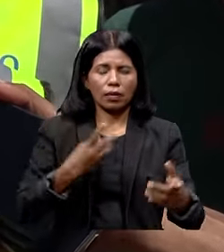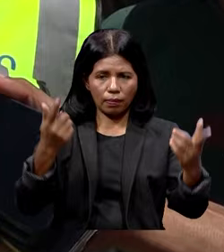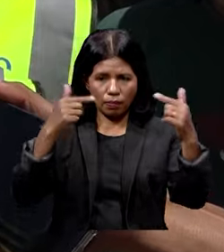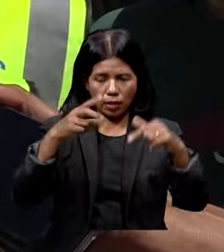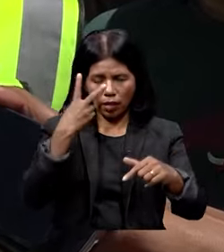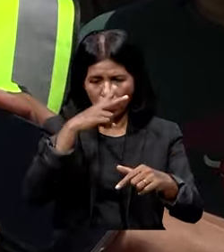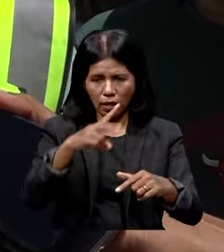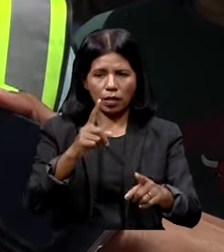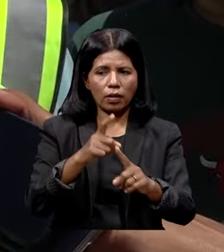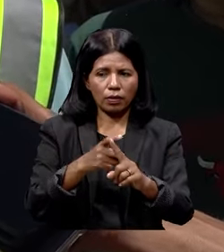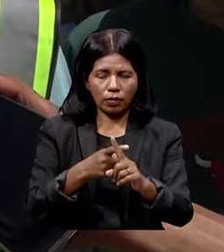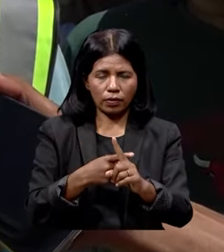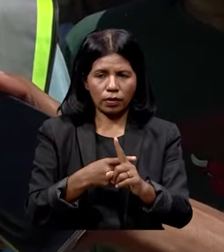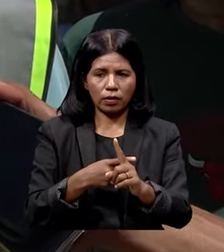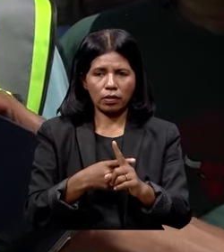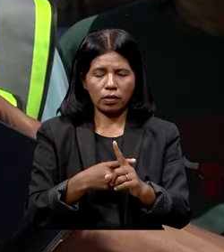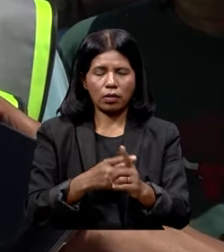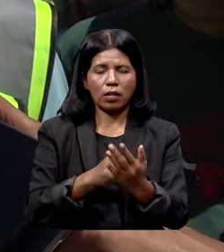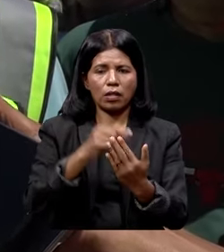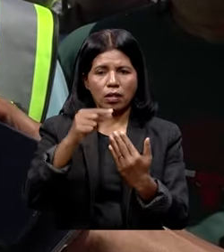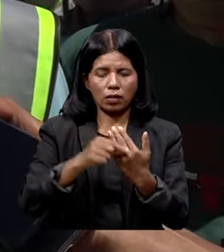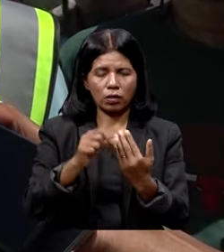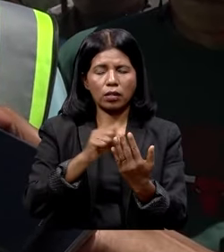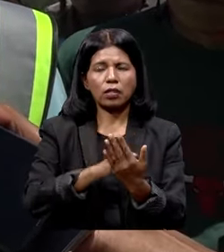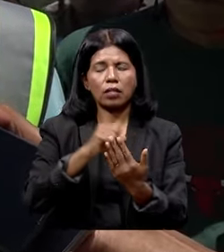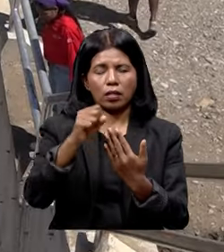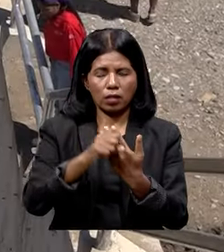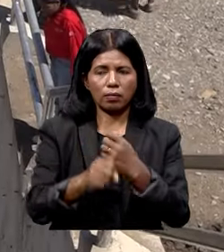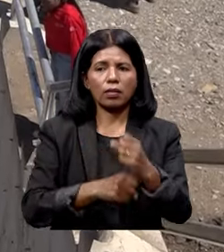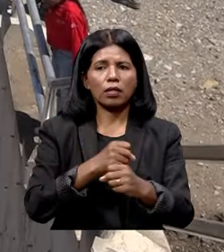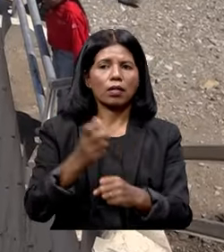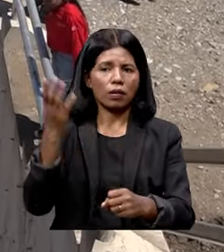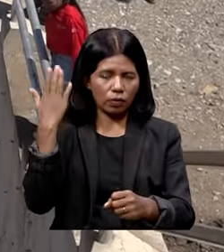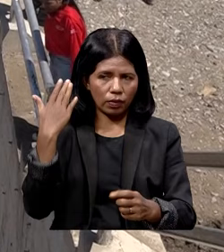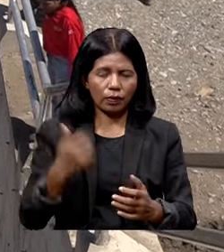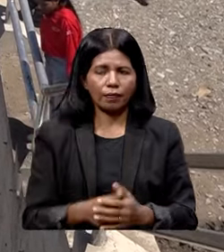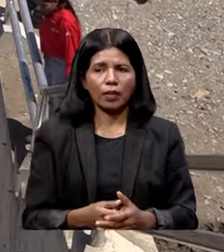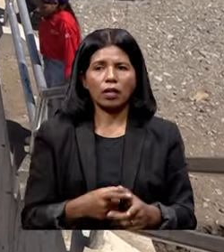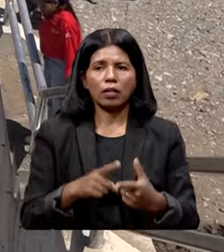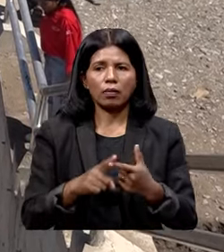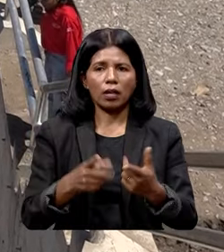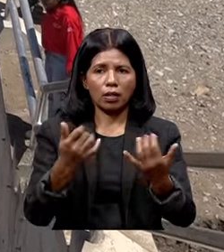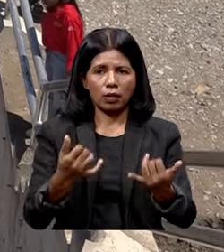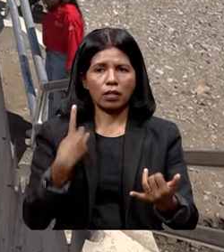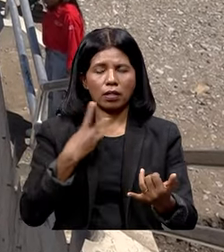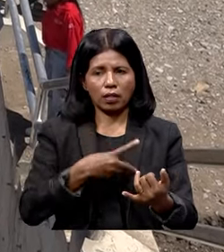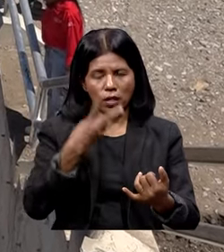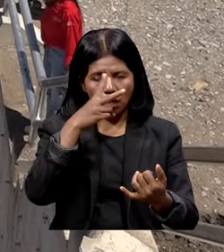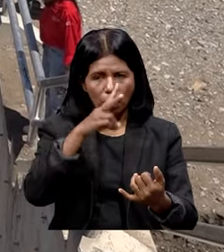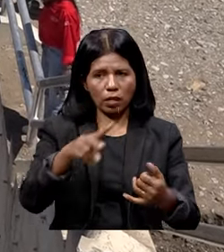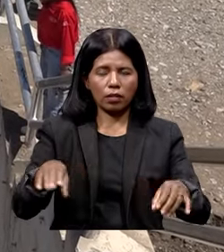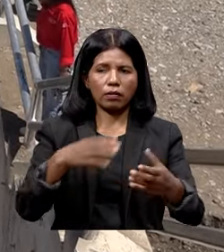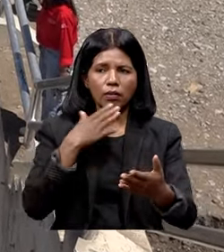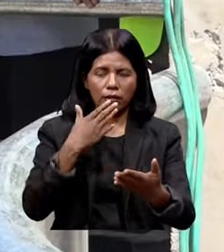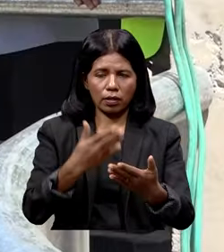fulan fulan agustu ga setembru tina ulu mas depois agora ita ne hare progresu ne